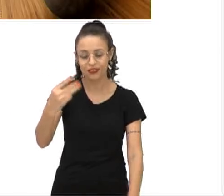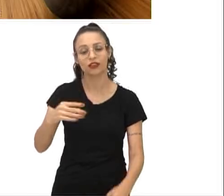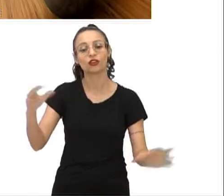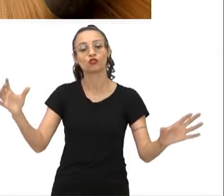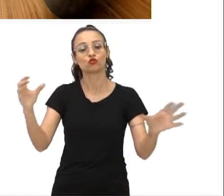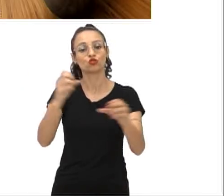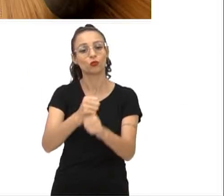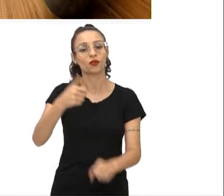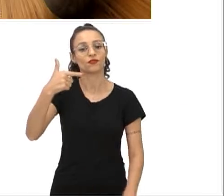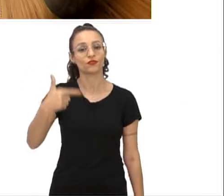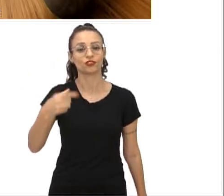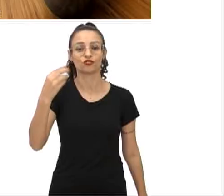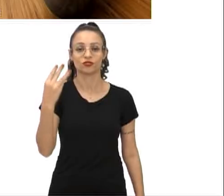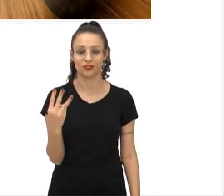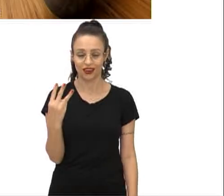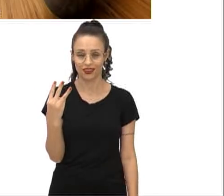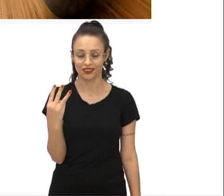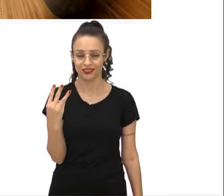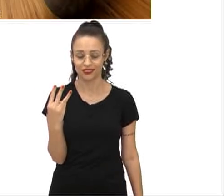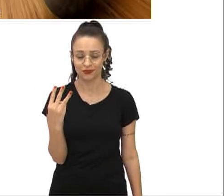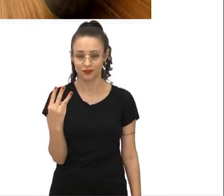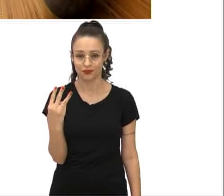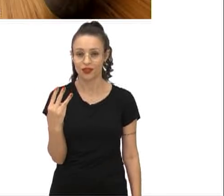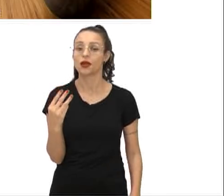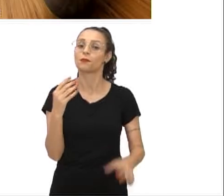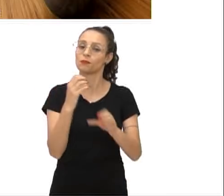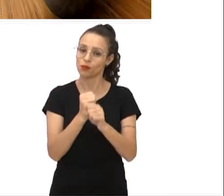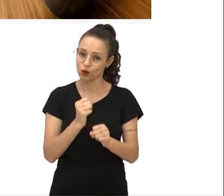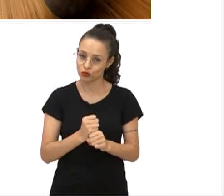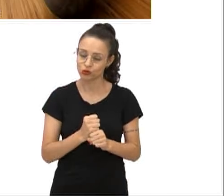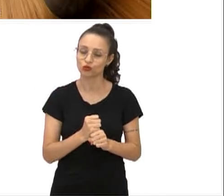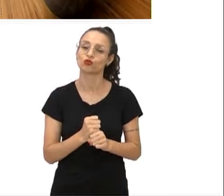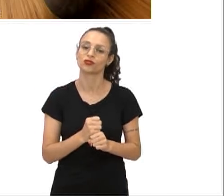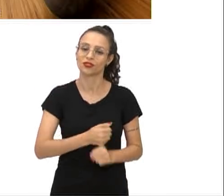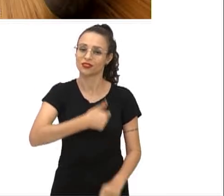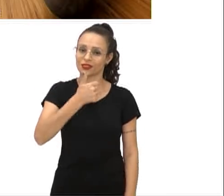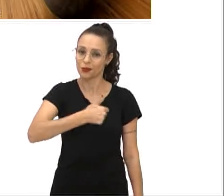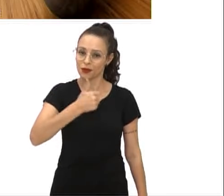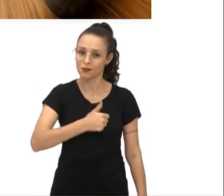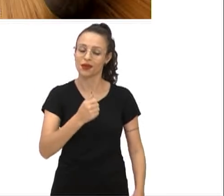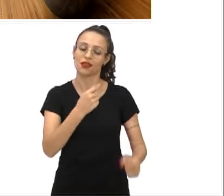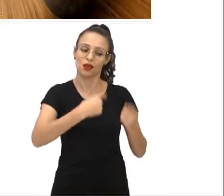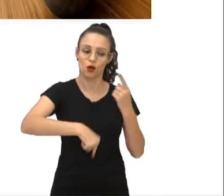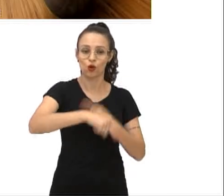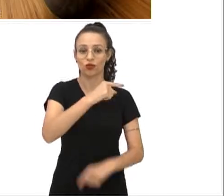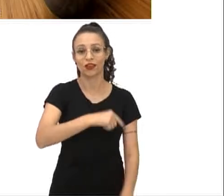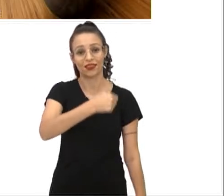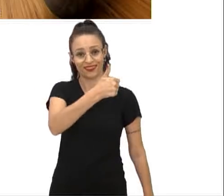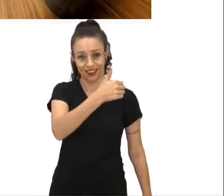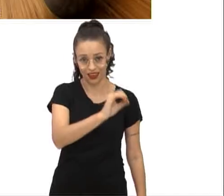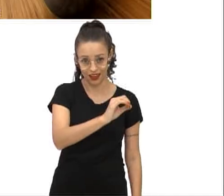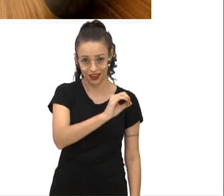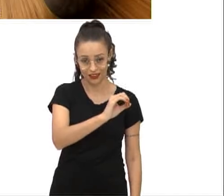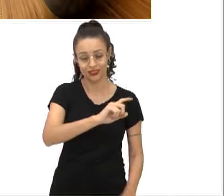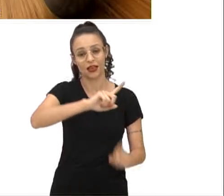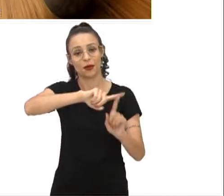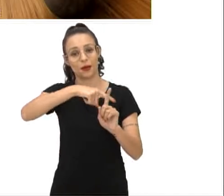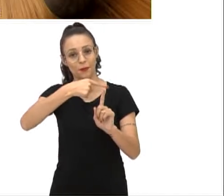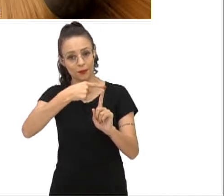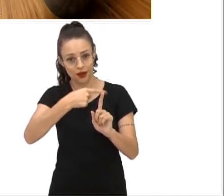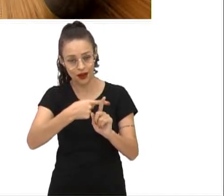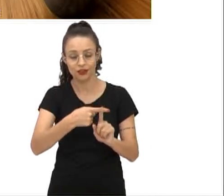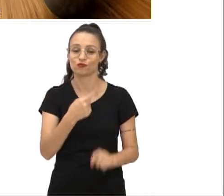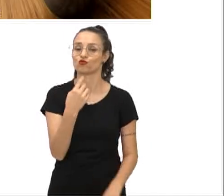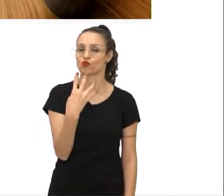todo 23 pontos na sua primeira rodada. Os 10 mais